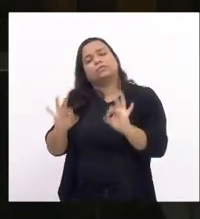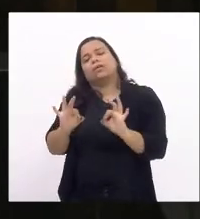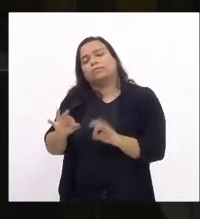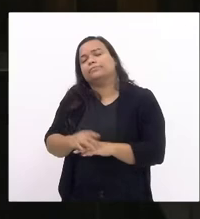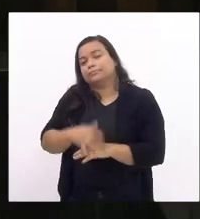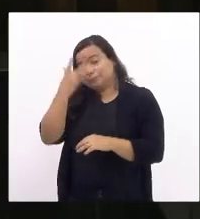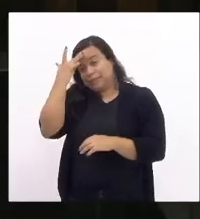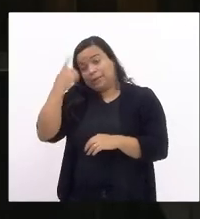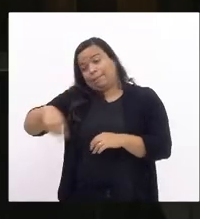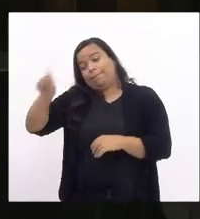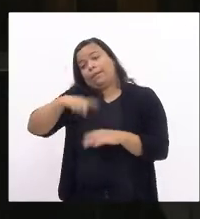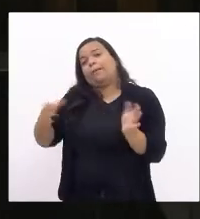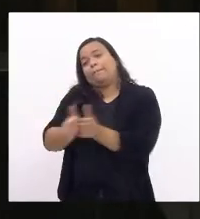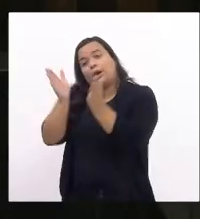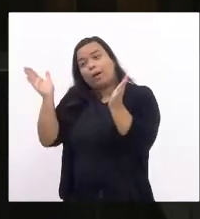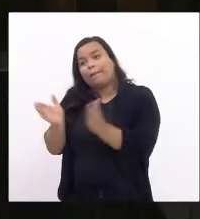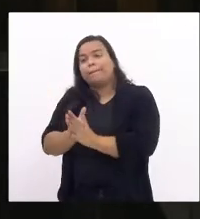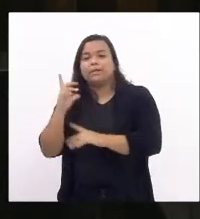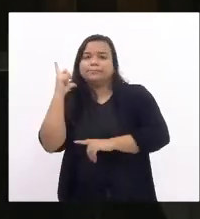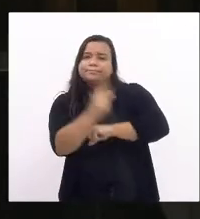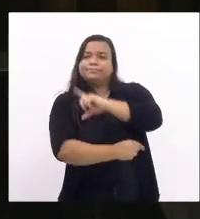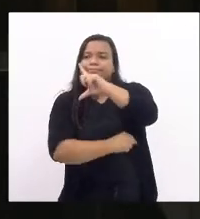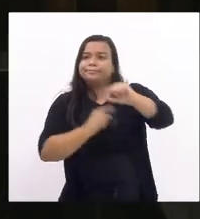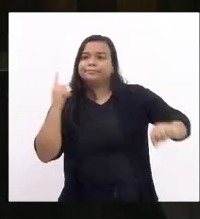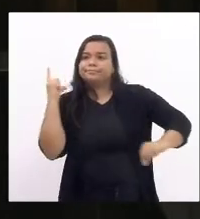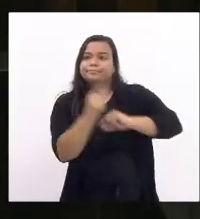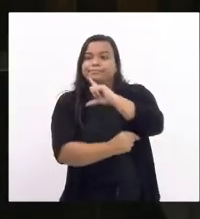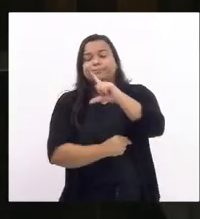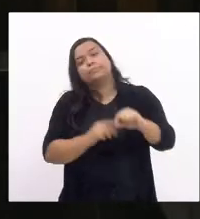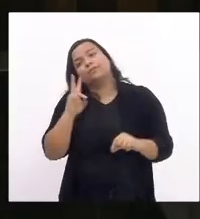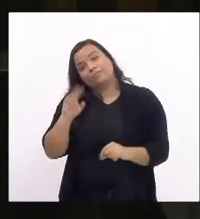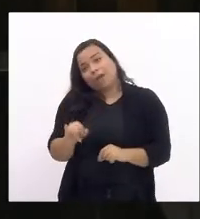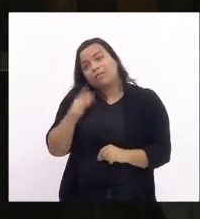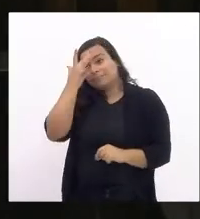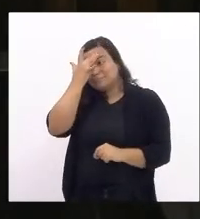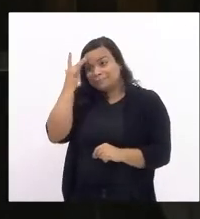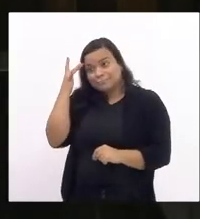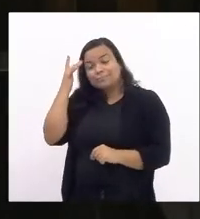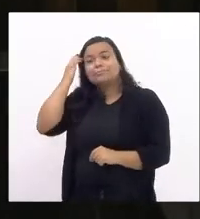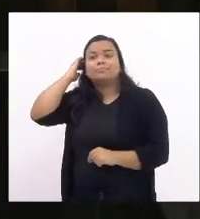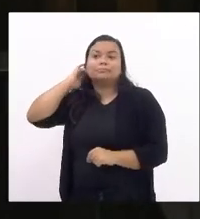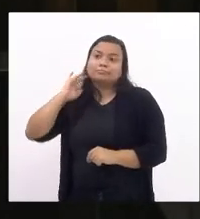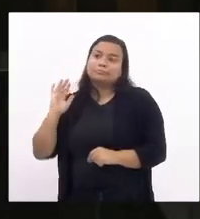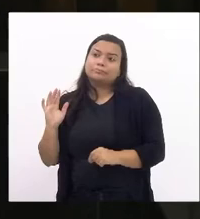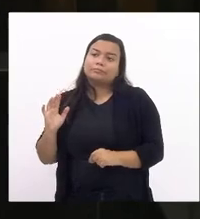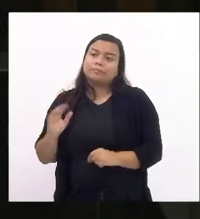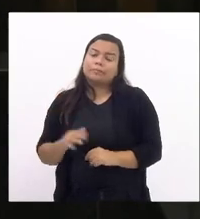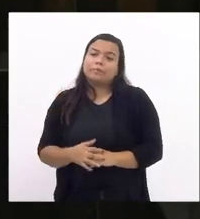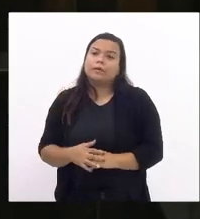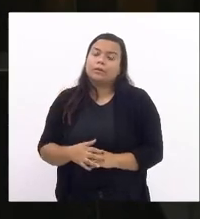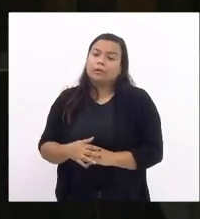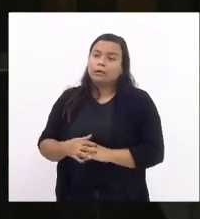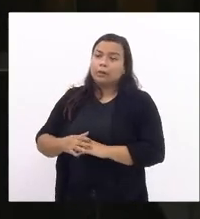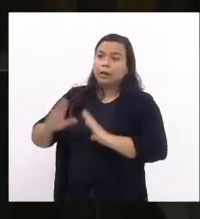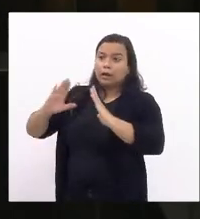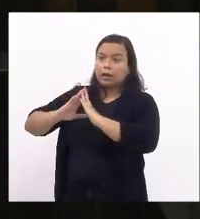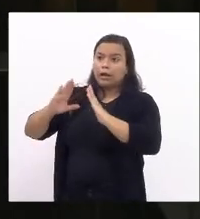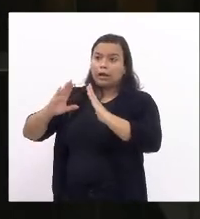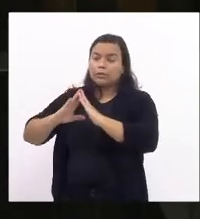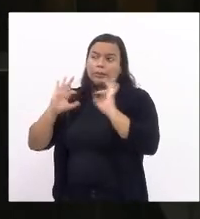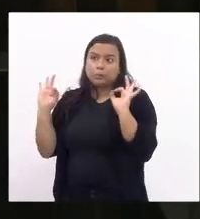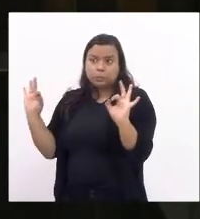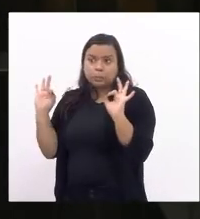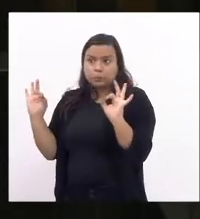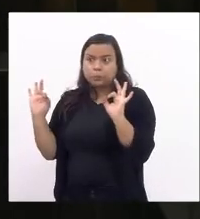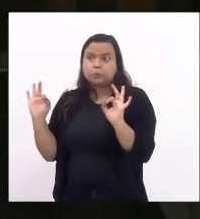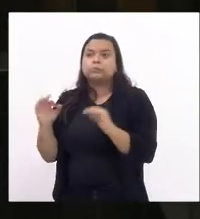as pessoas pobres vão sair dali, vai ser ocupado com imóveis de classe média e